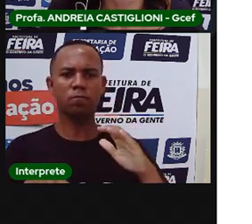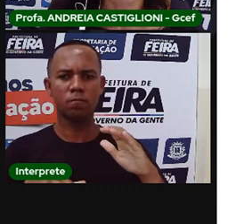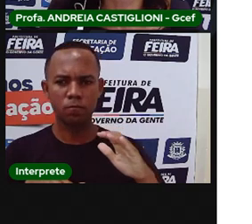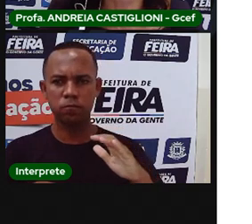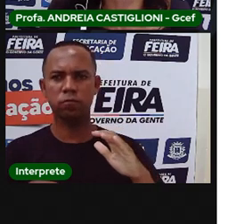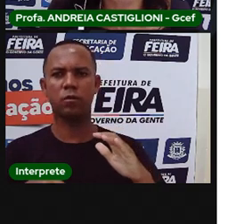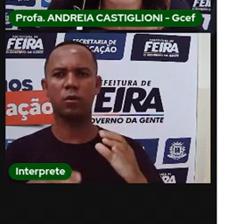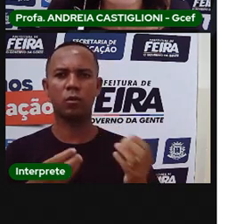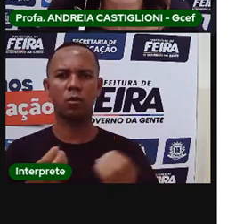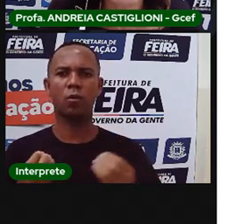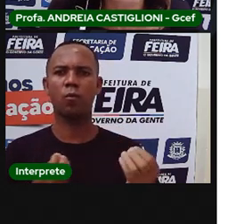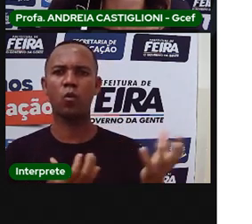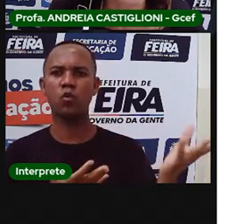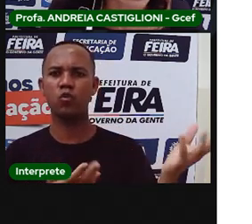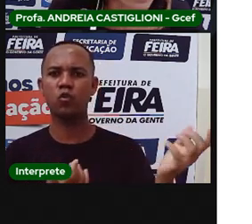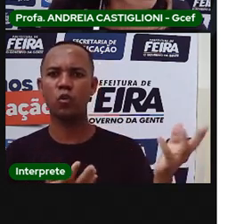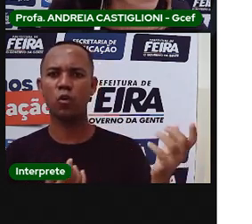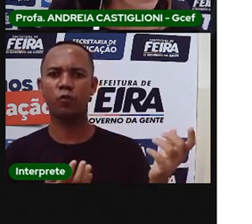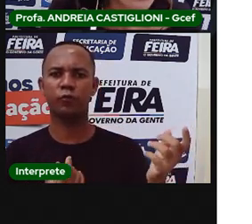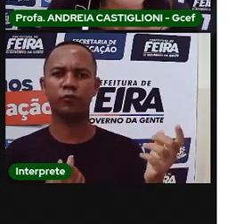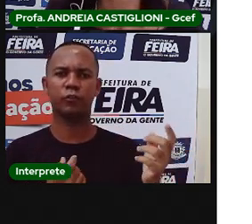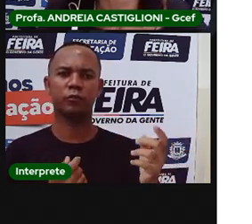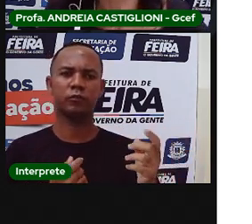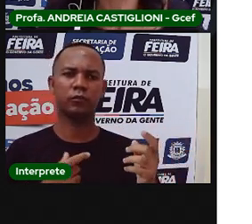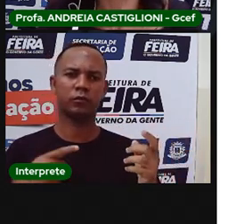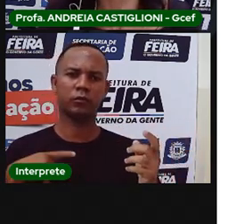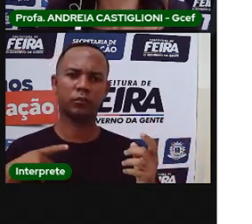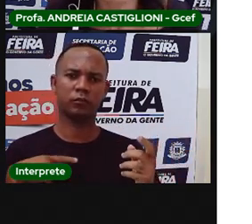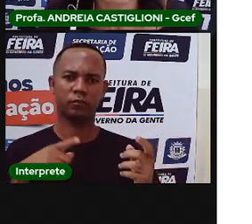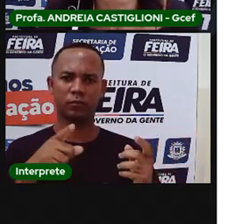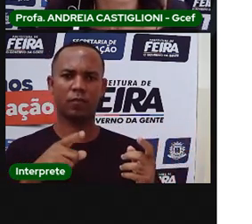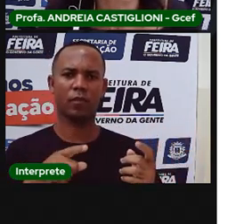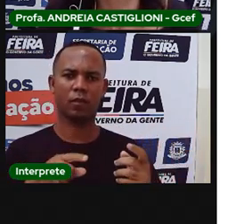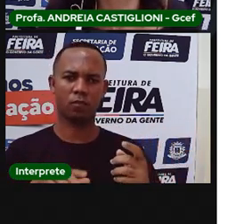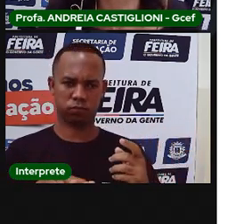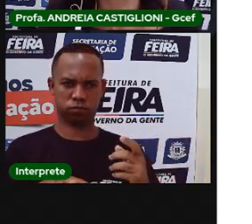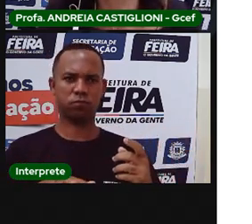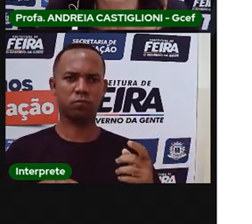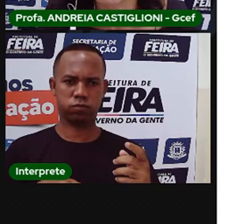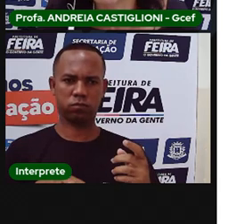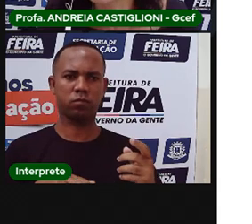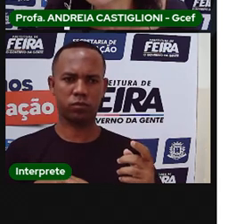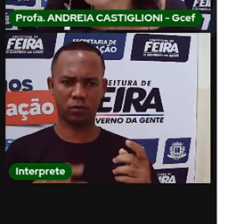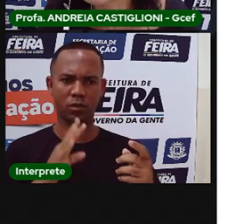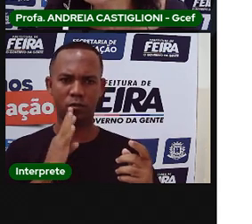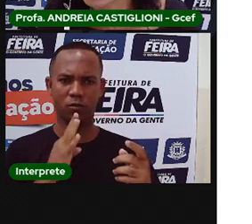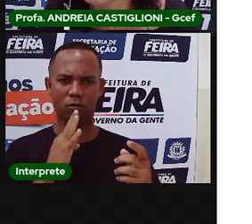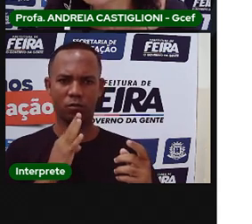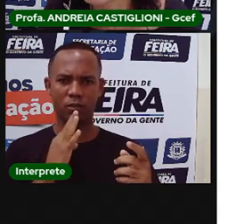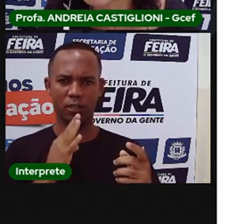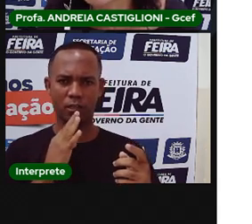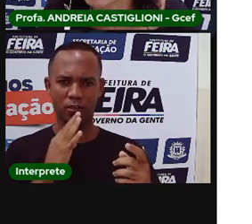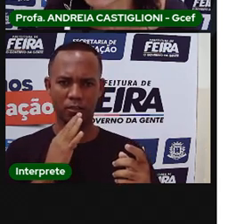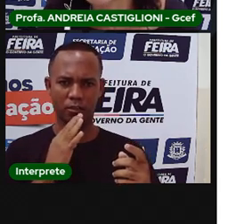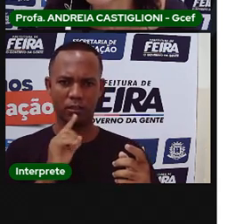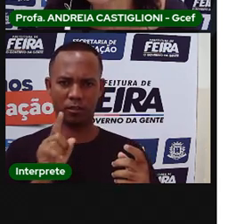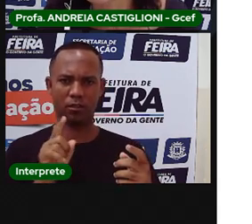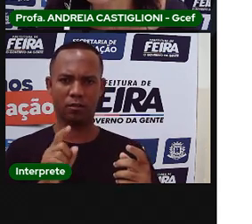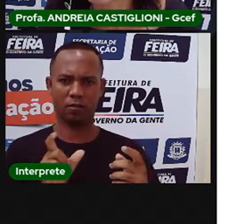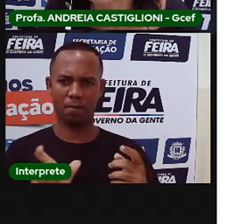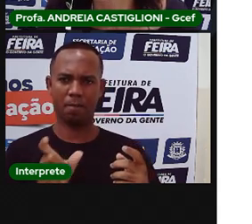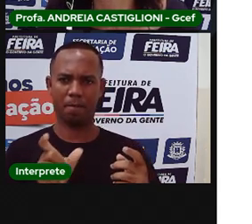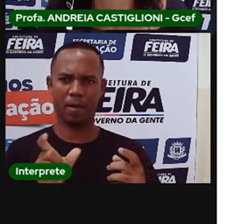É um, ó, a palavrinha em inglês aqui, rap, né? Que é o que rap? Vocês sabem o que é rap? Coloca aí no chat quem sabe o que é rap.